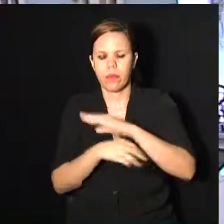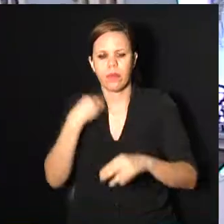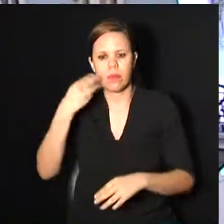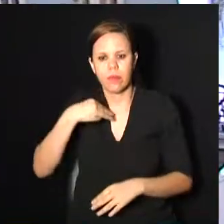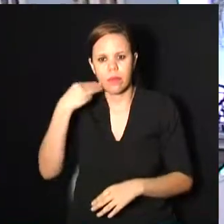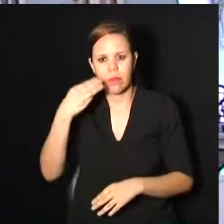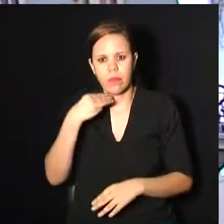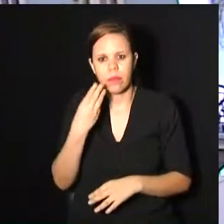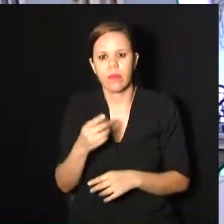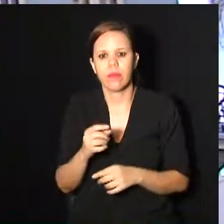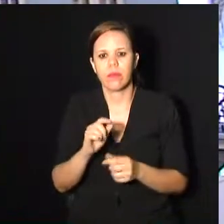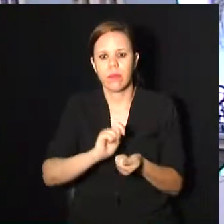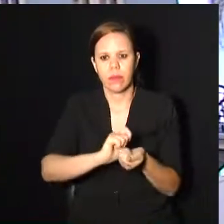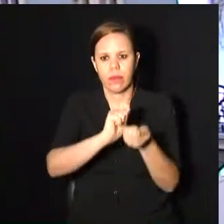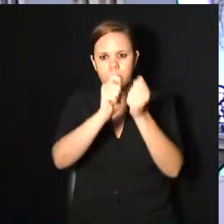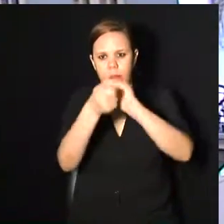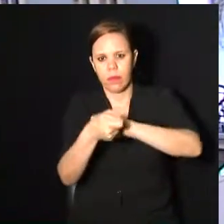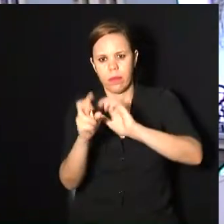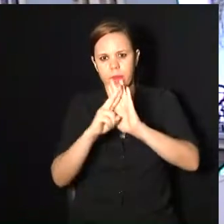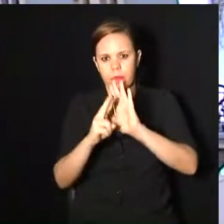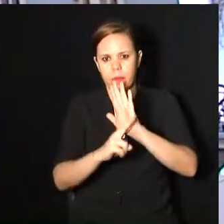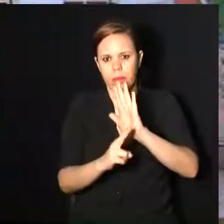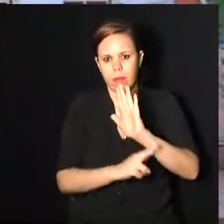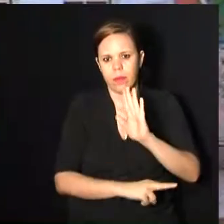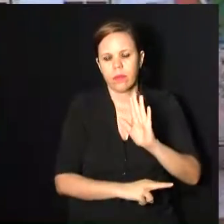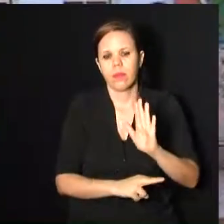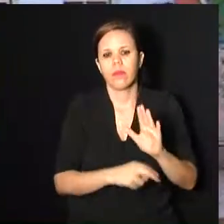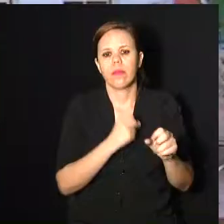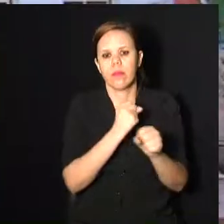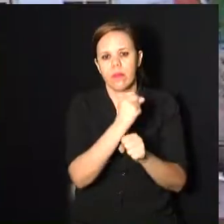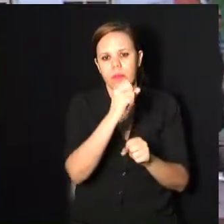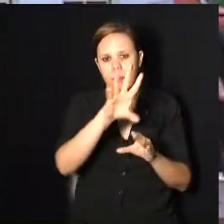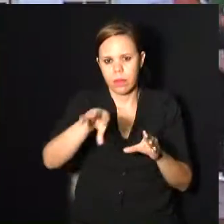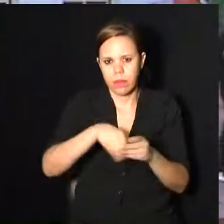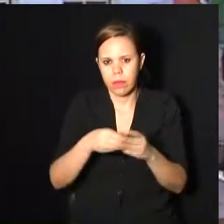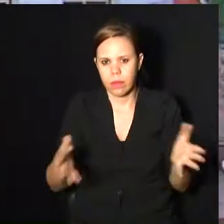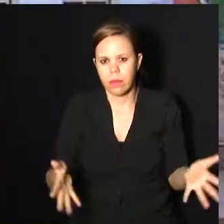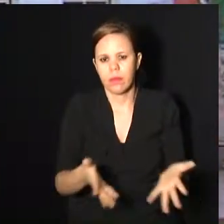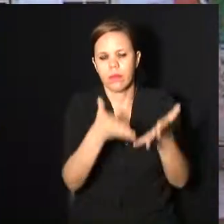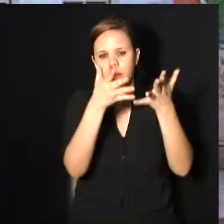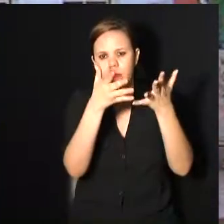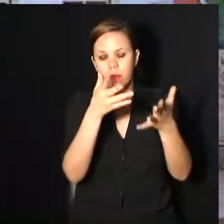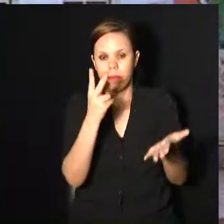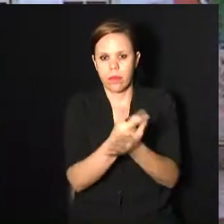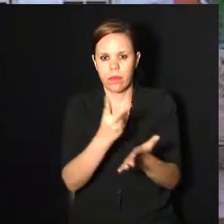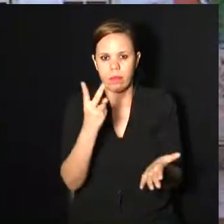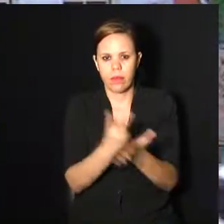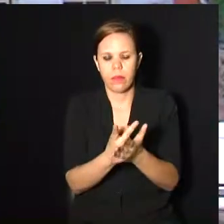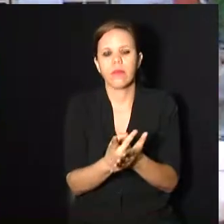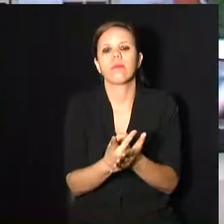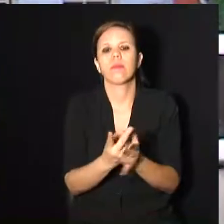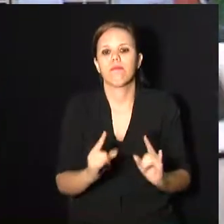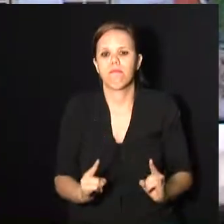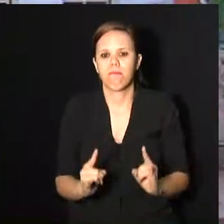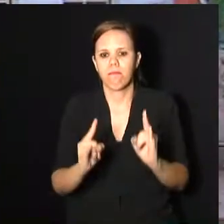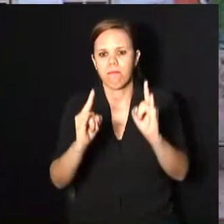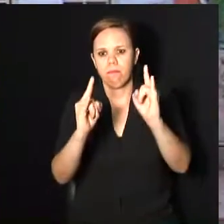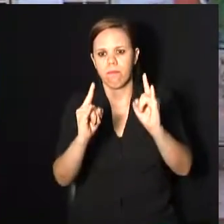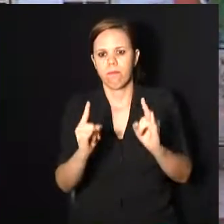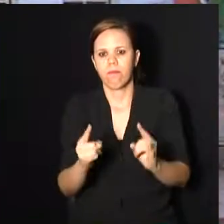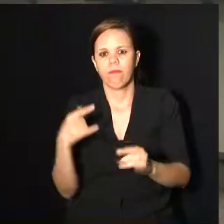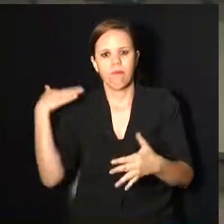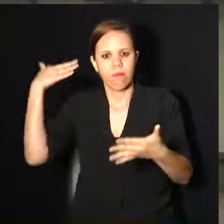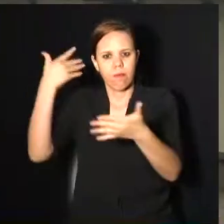que adequa regras de potencial construtivo na Lei de Incentivo e Conservação de Imóveis Históricos é